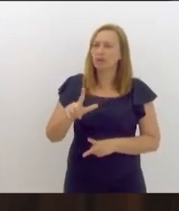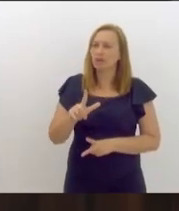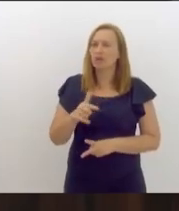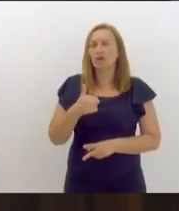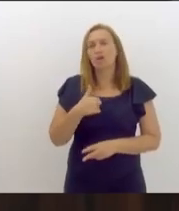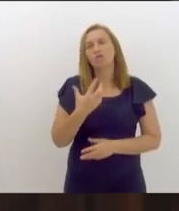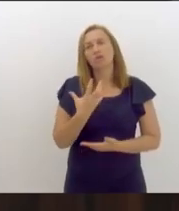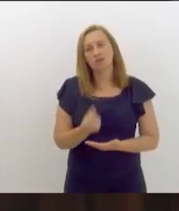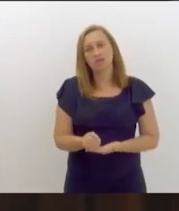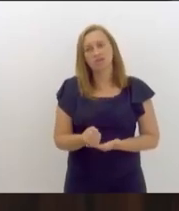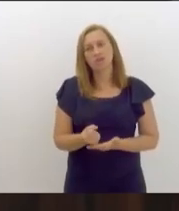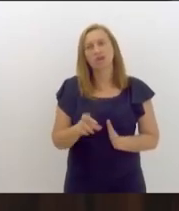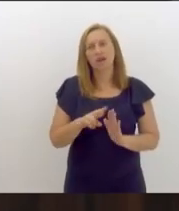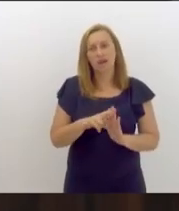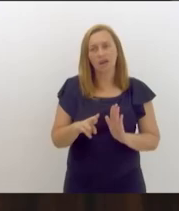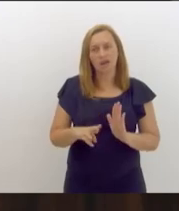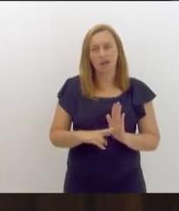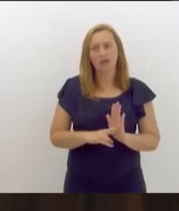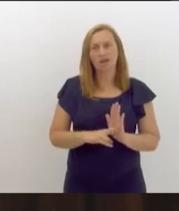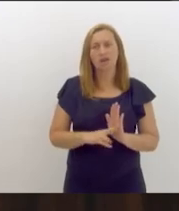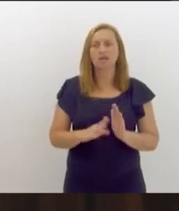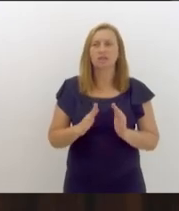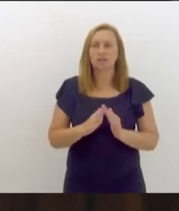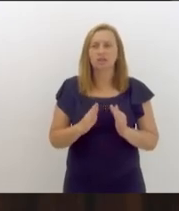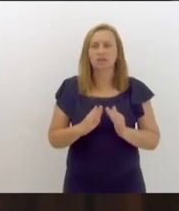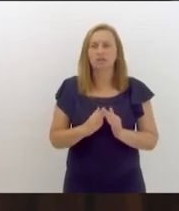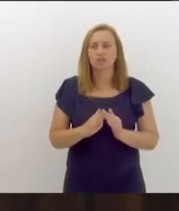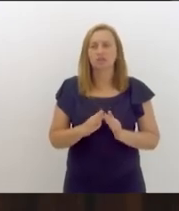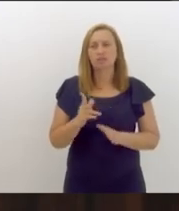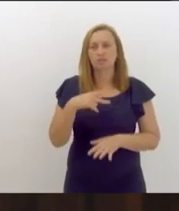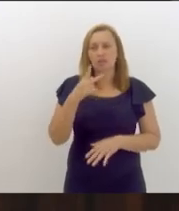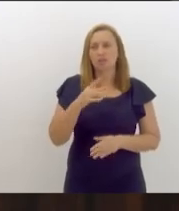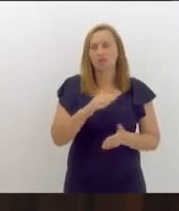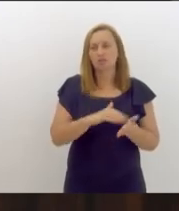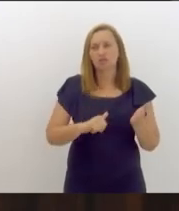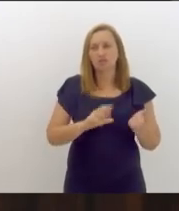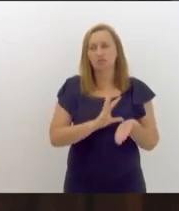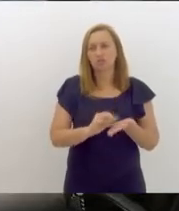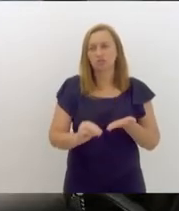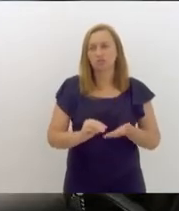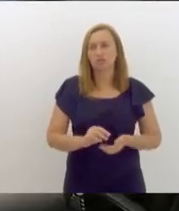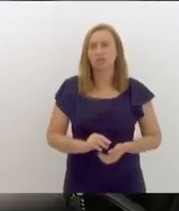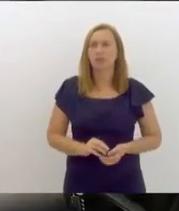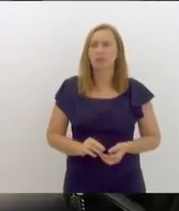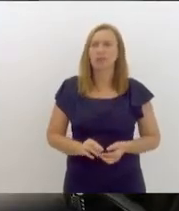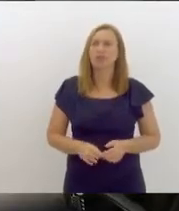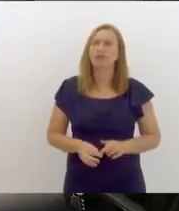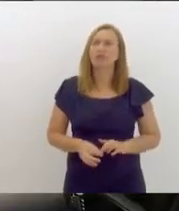o Regimento Interno conforme manda e vou retirar de pauta